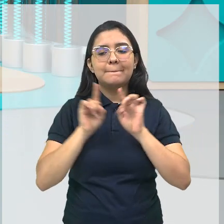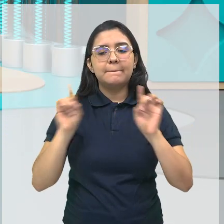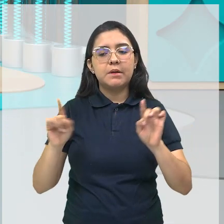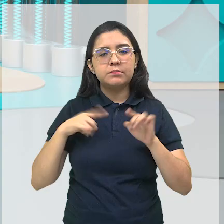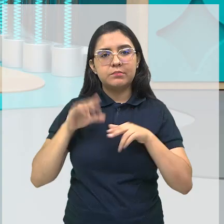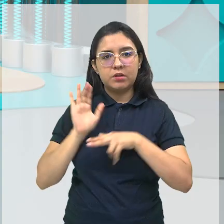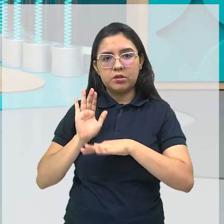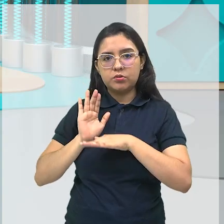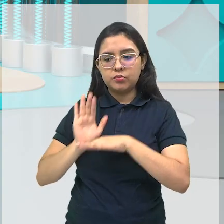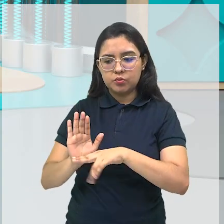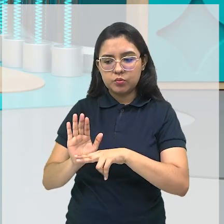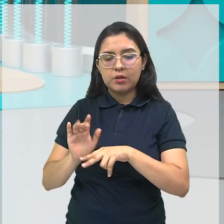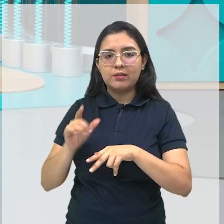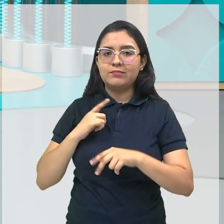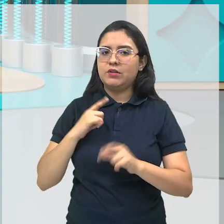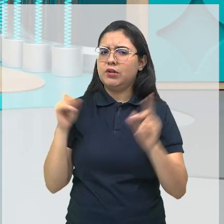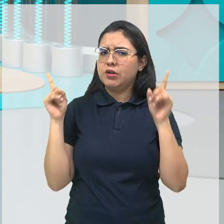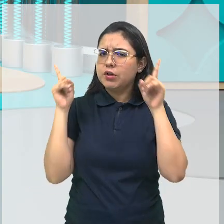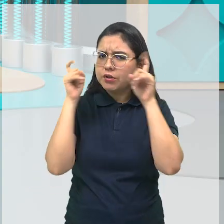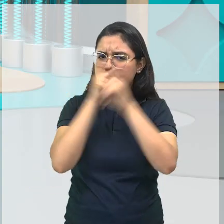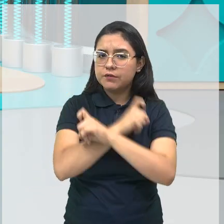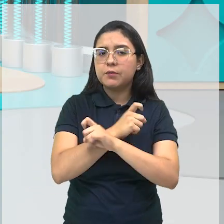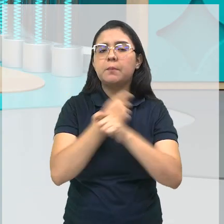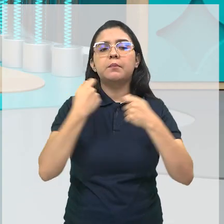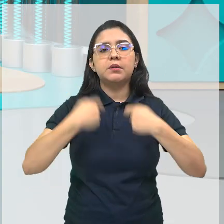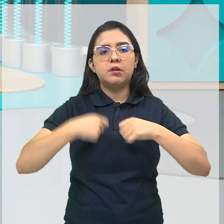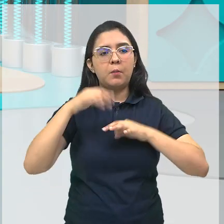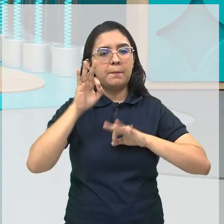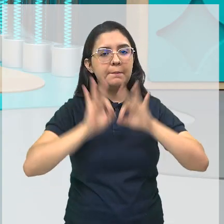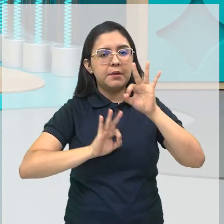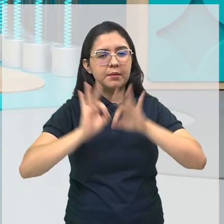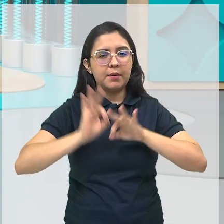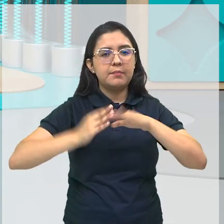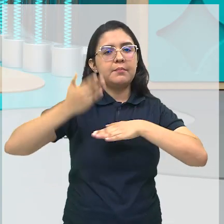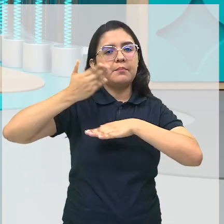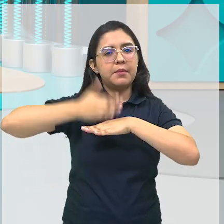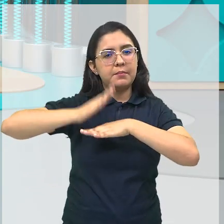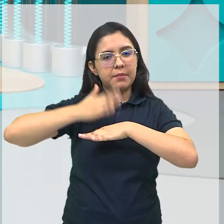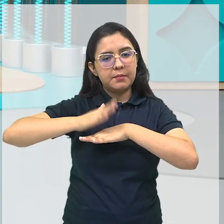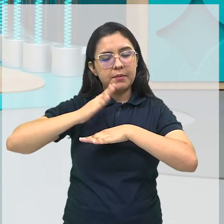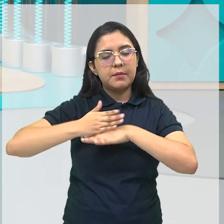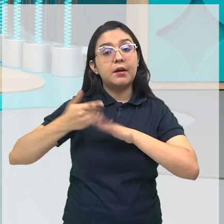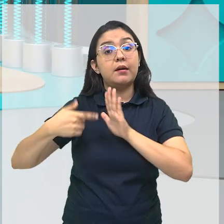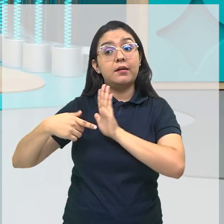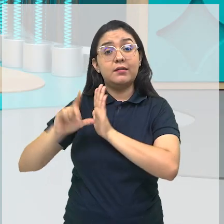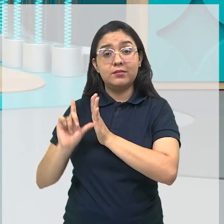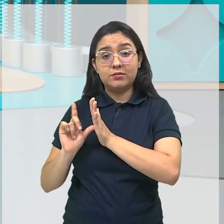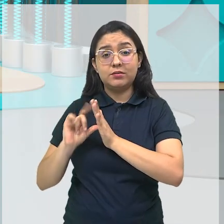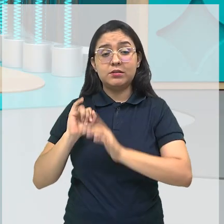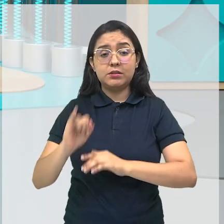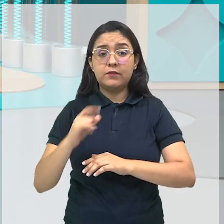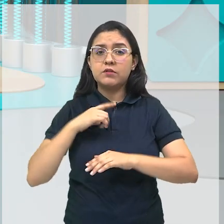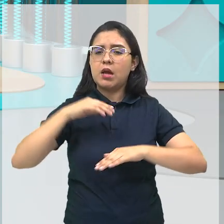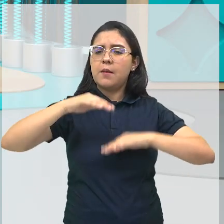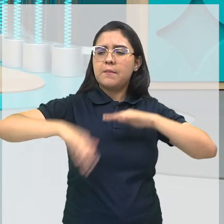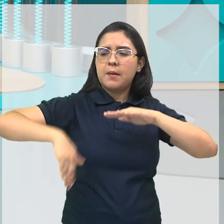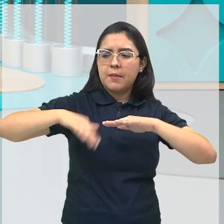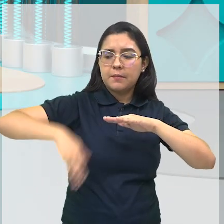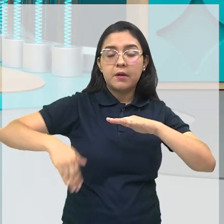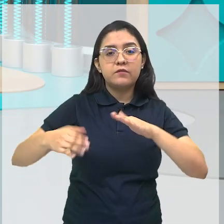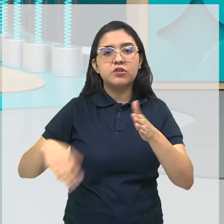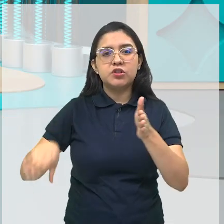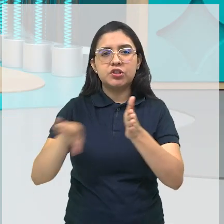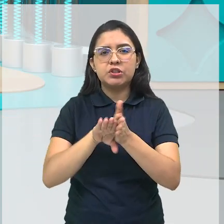de afogamento é muito difícil. Tem que ter um preparo, um treinamento para isso. Se você vai nadando até lá,